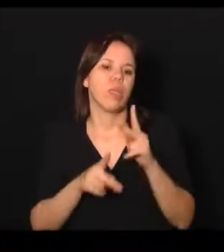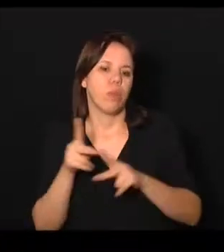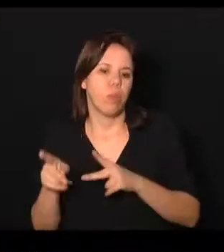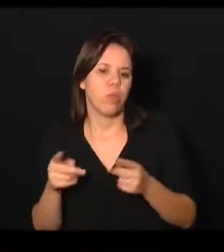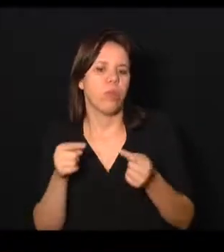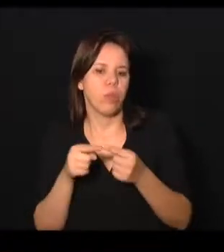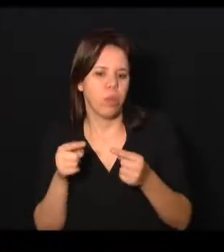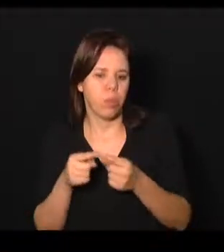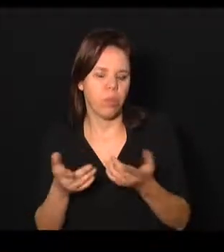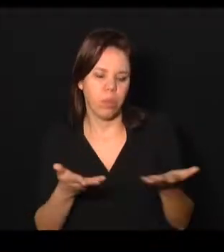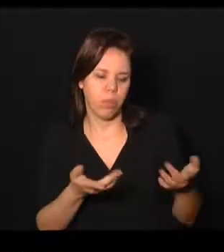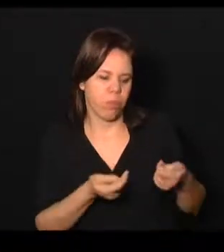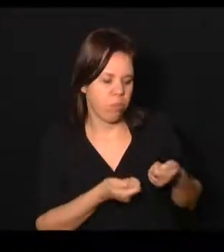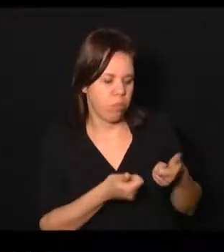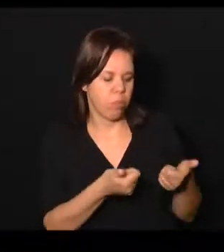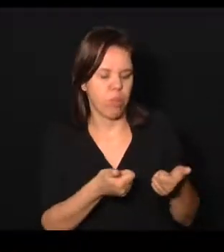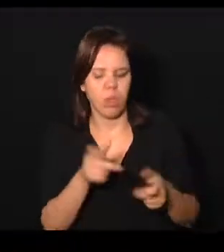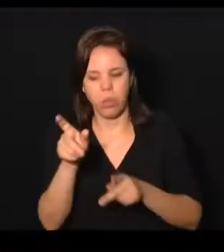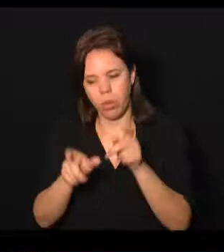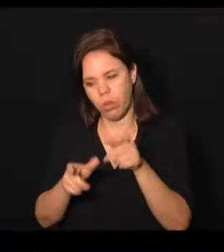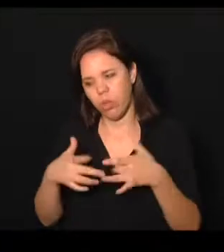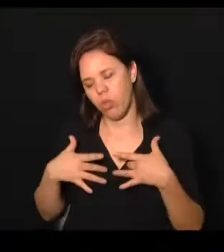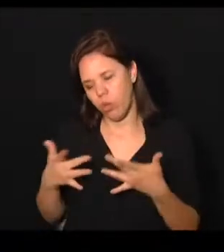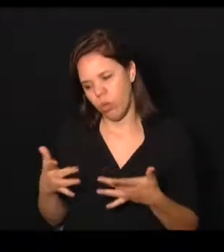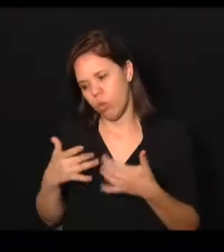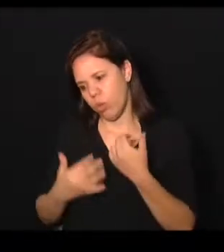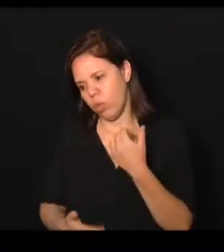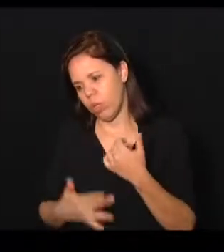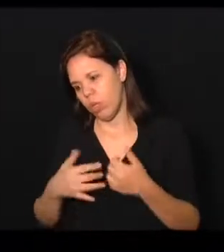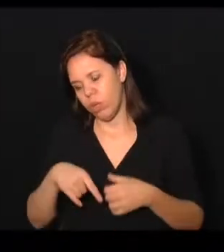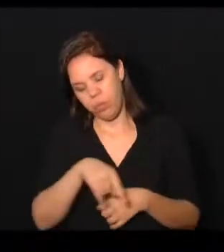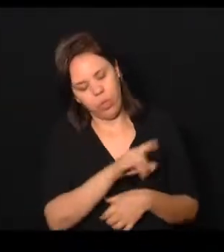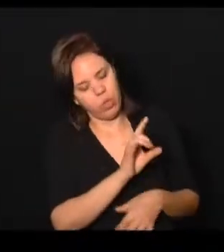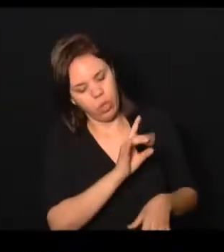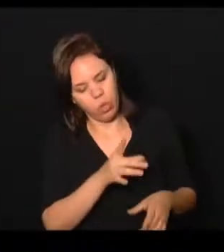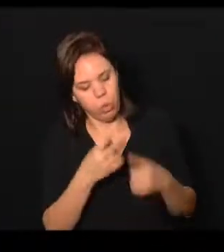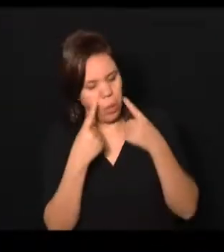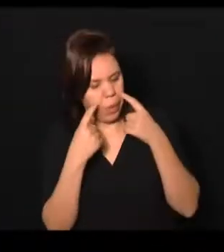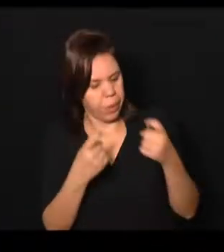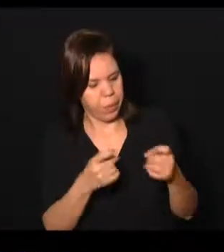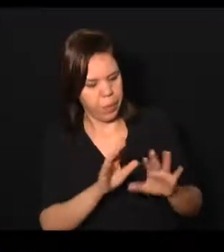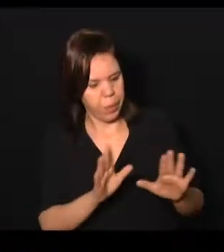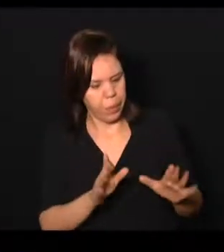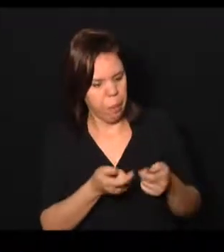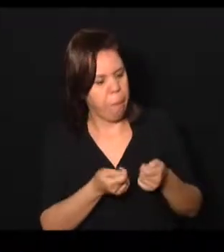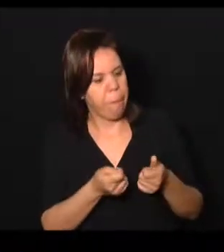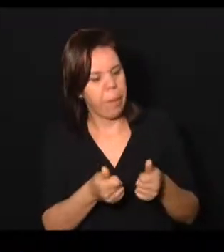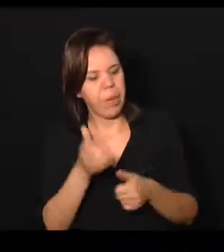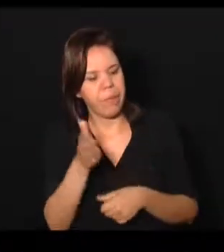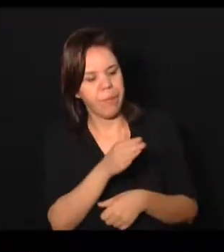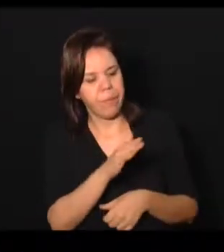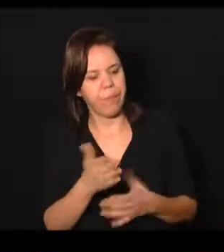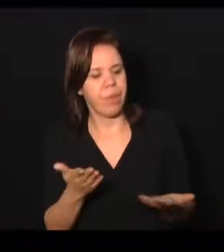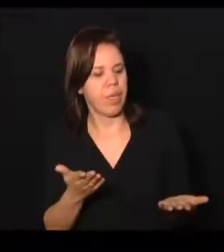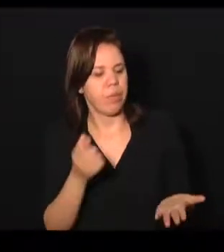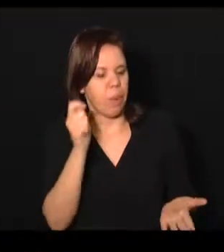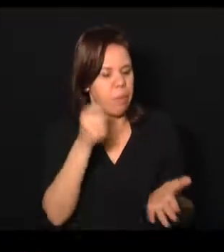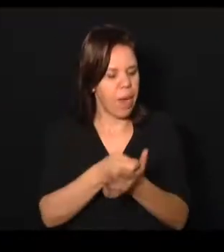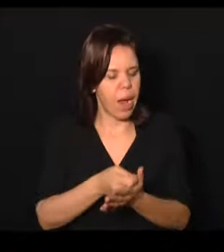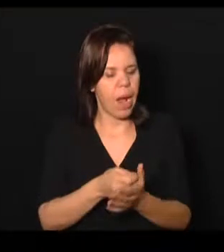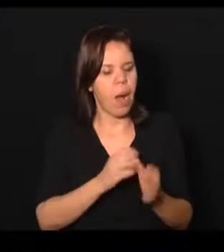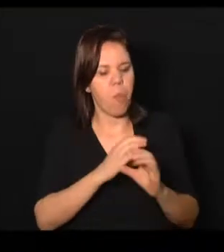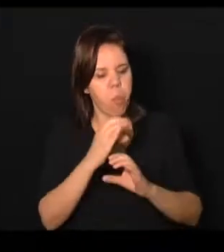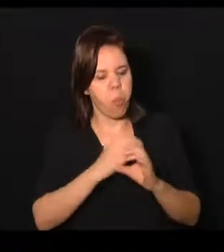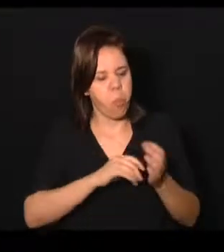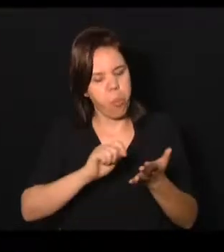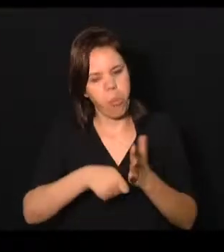aquelas pessoas que de fato são doadoras de sangue, ou seja, ela não foi doar pelo interesse do benefício de isenção monetária da inscrição.